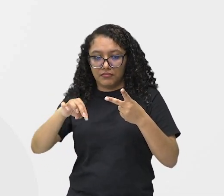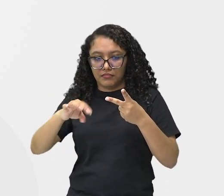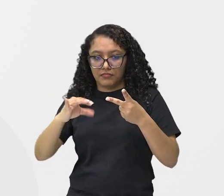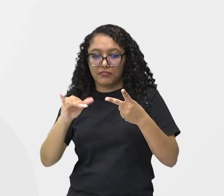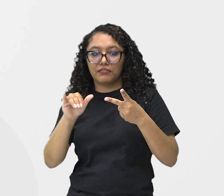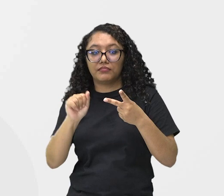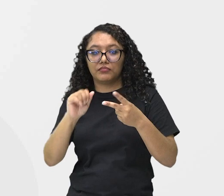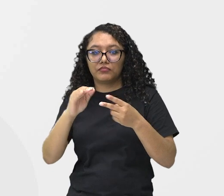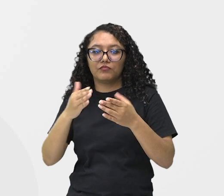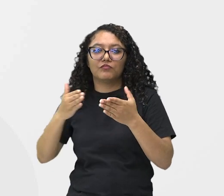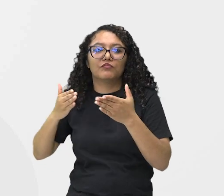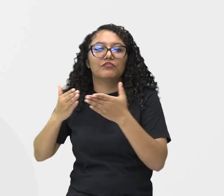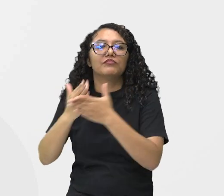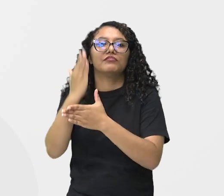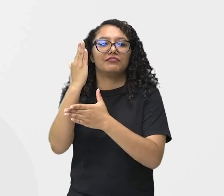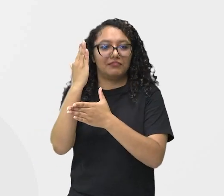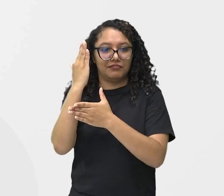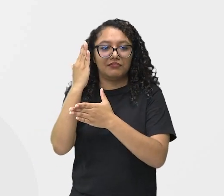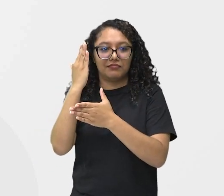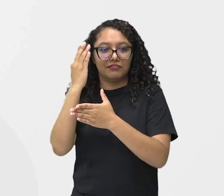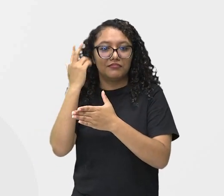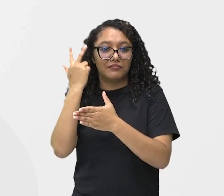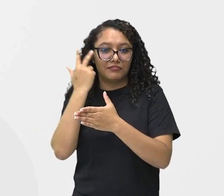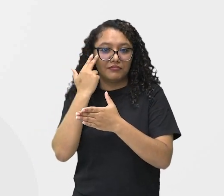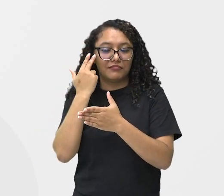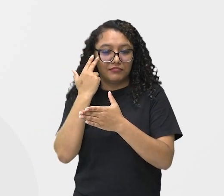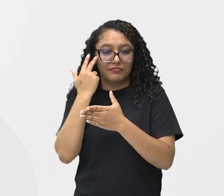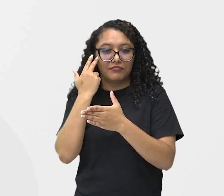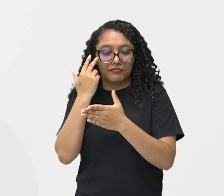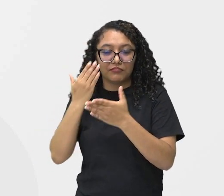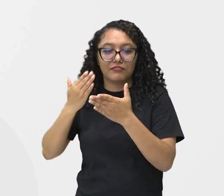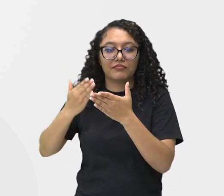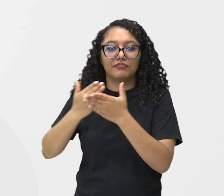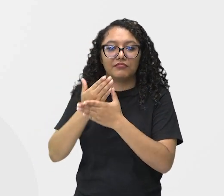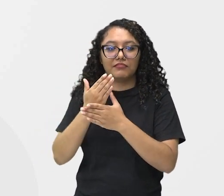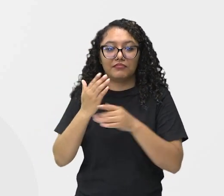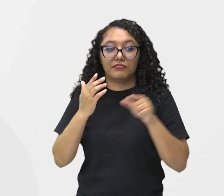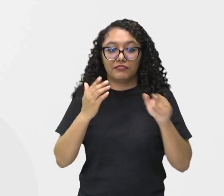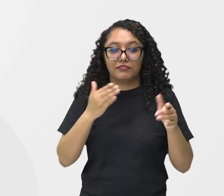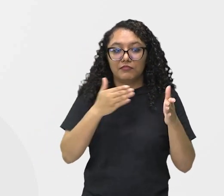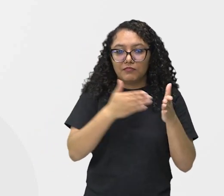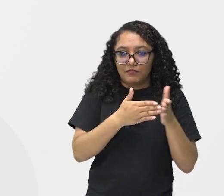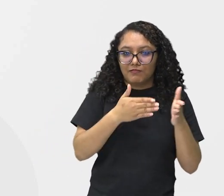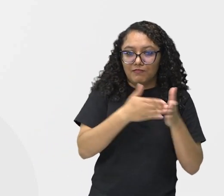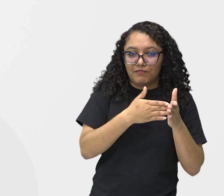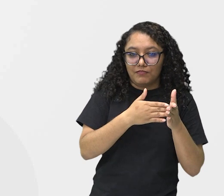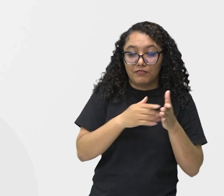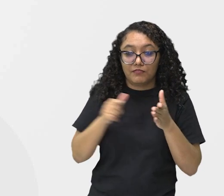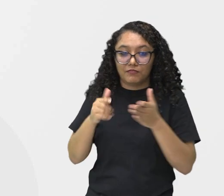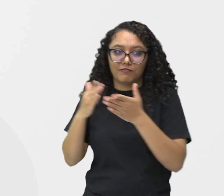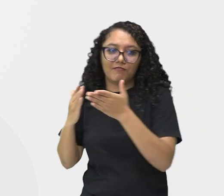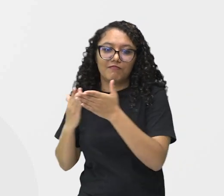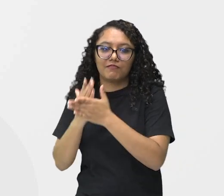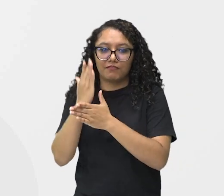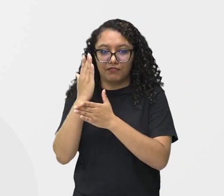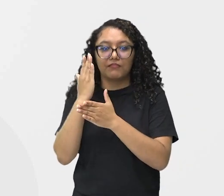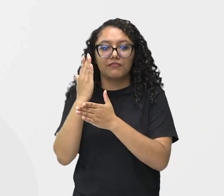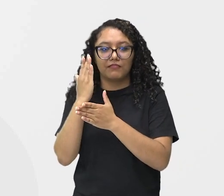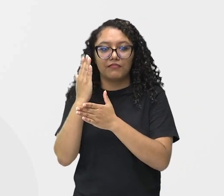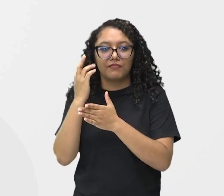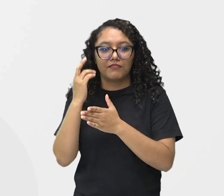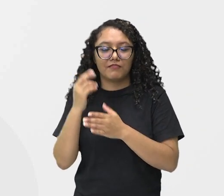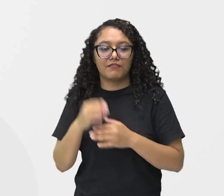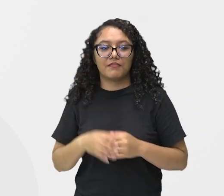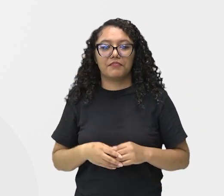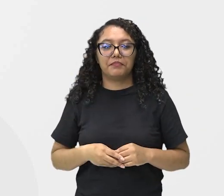ela ultrapassa essa normalidade aí, ultrapassa esse aceitável, ela vai